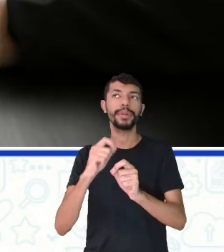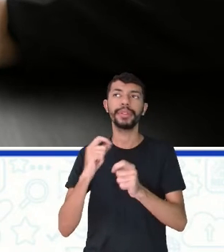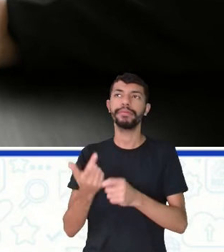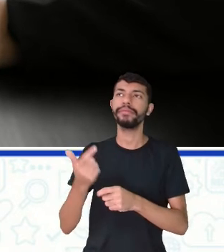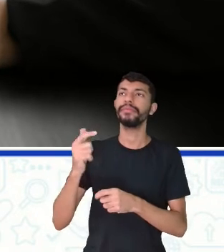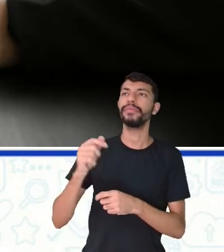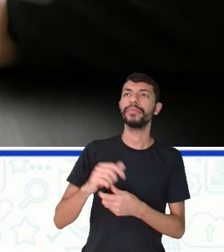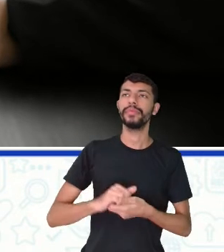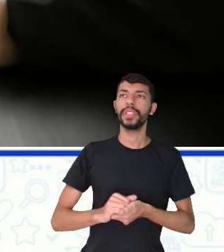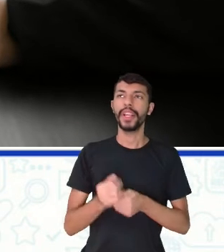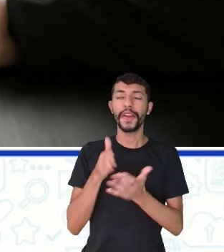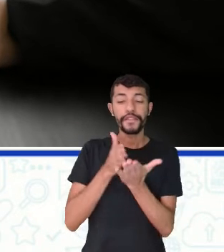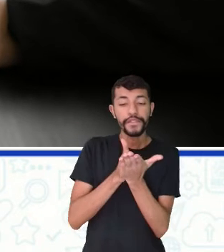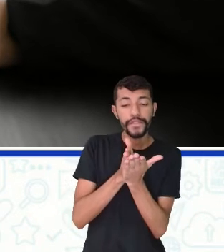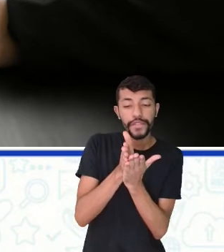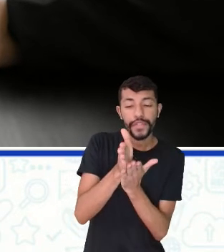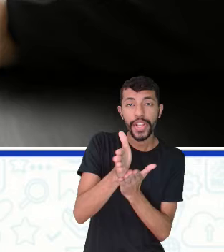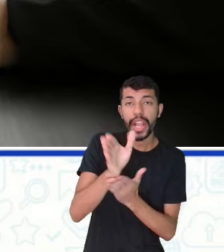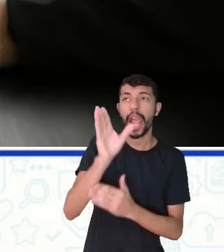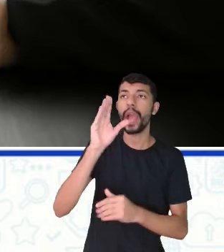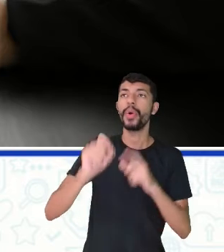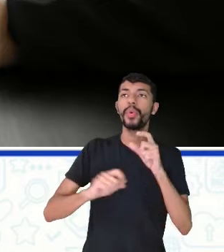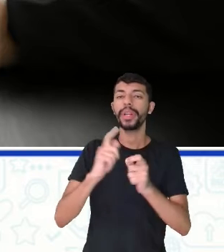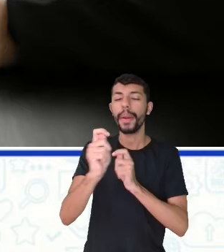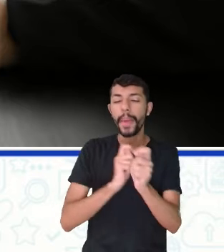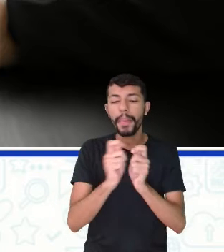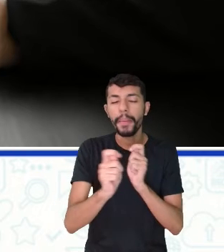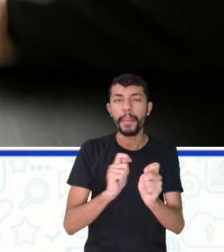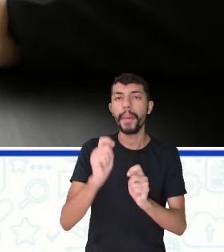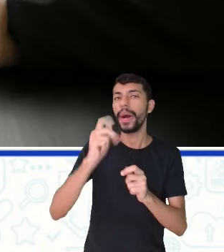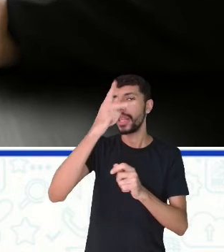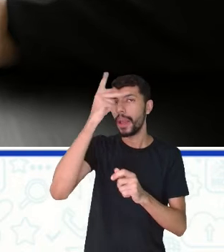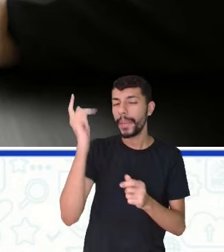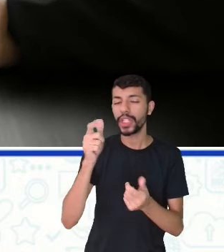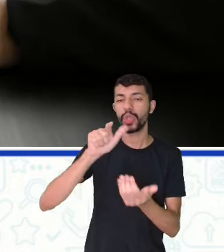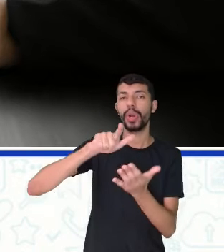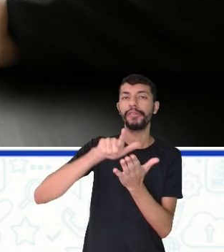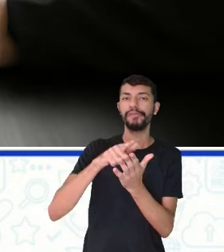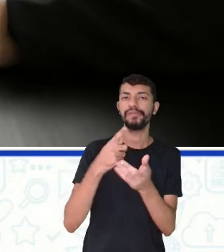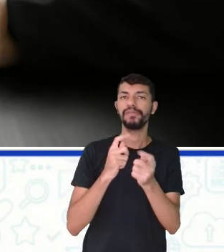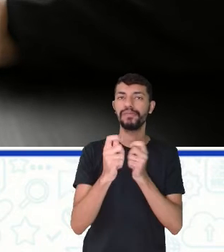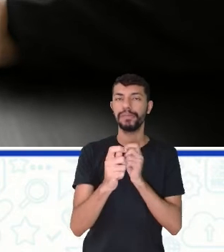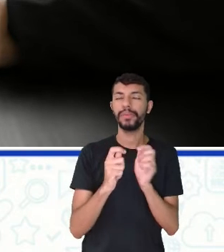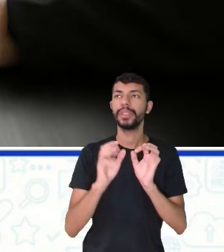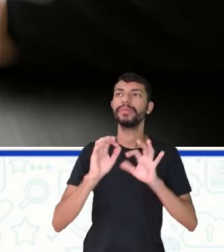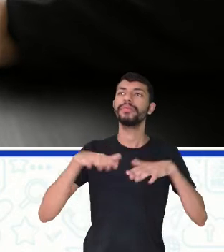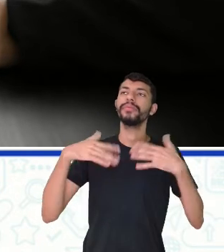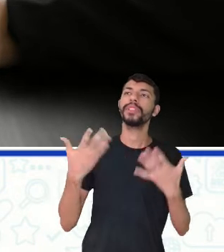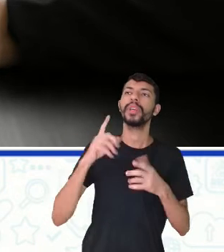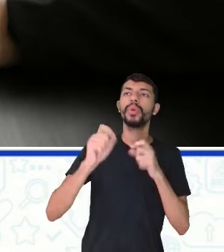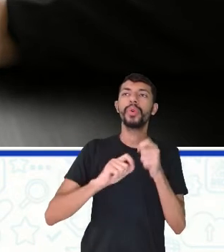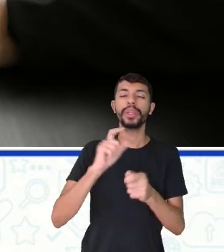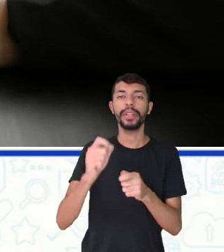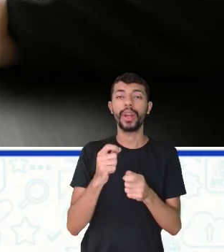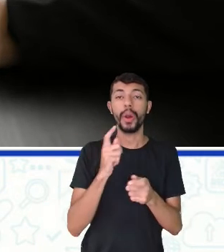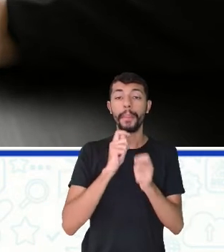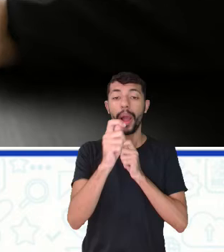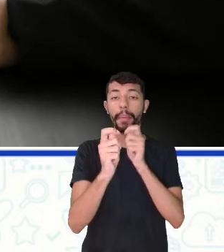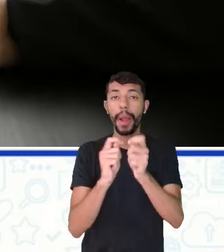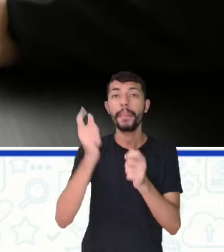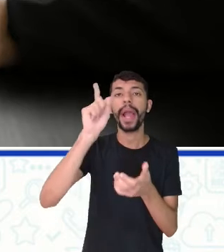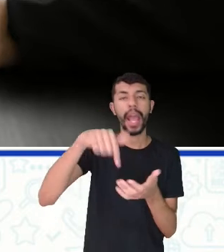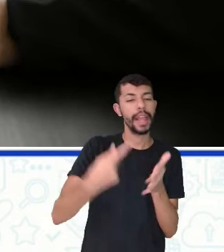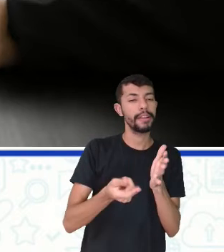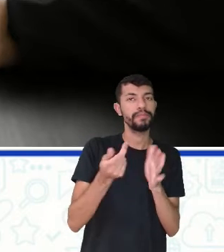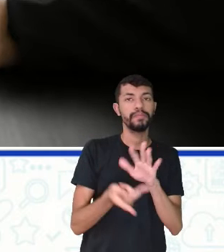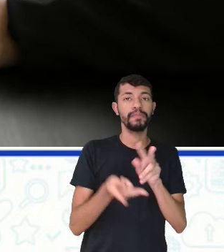reprodução fidedigna da fala do entrevistado. As falas são transcritas de forma a